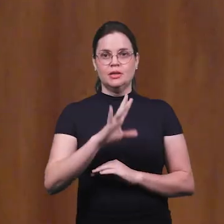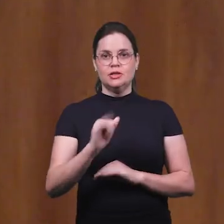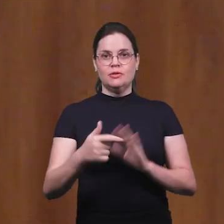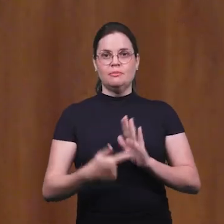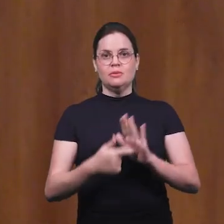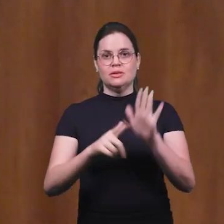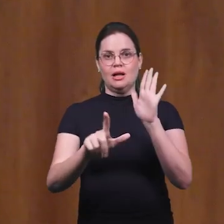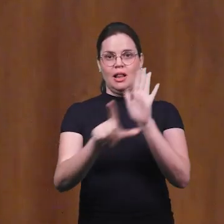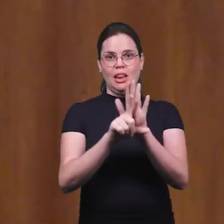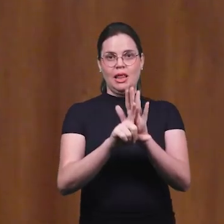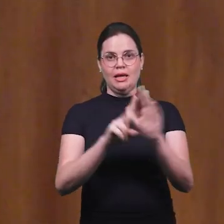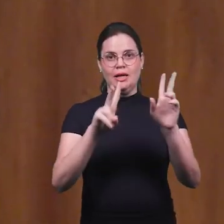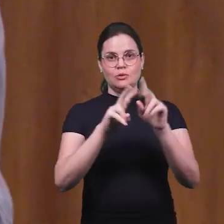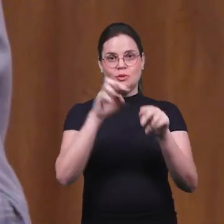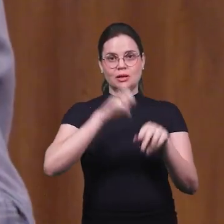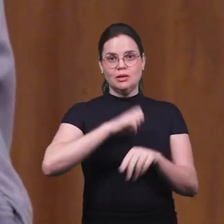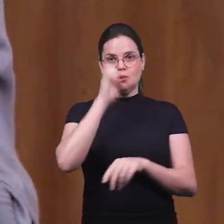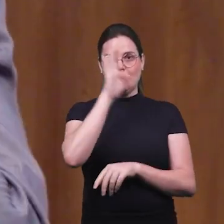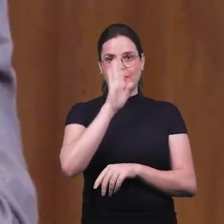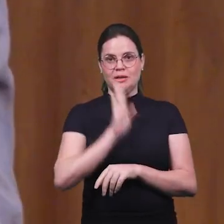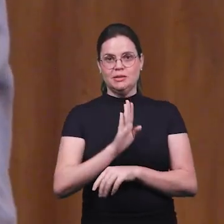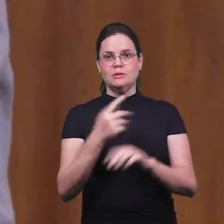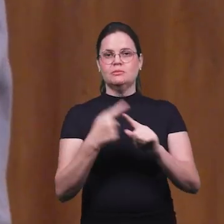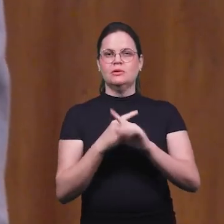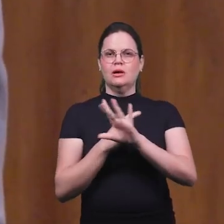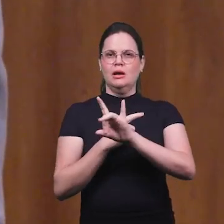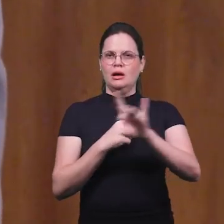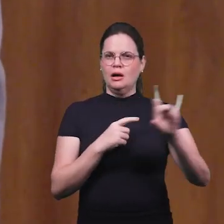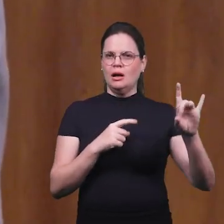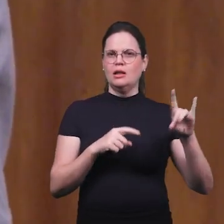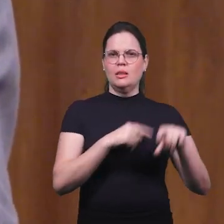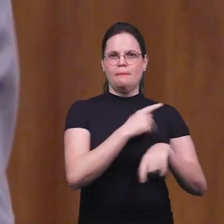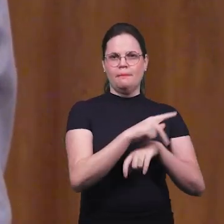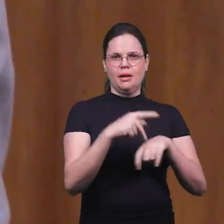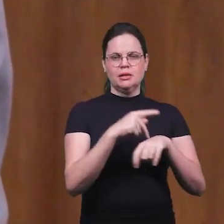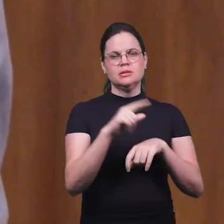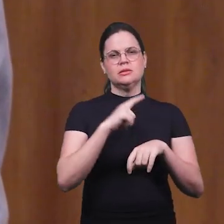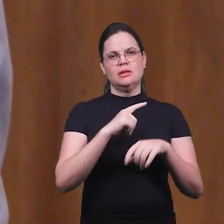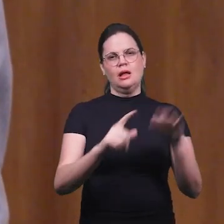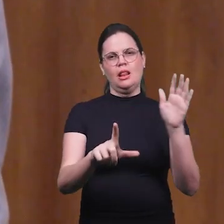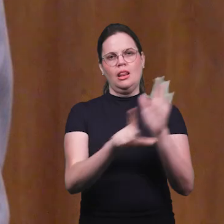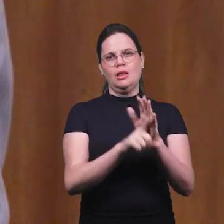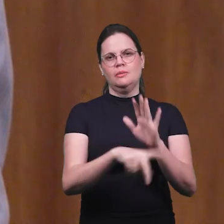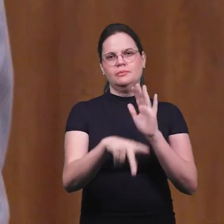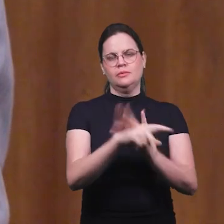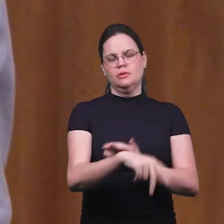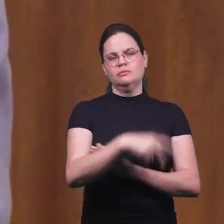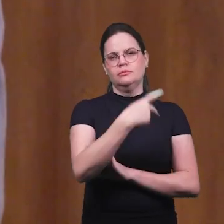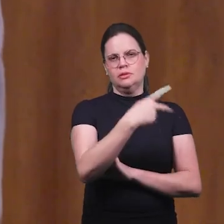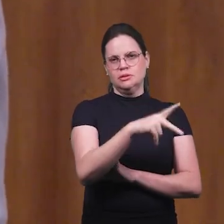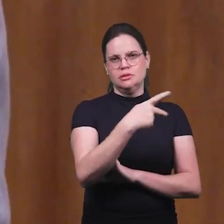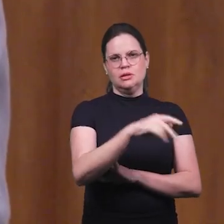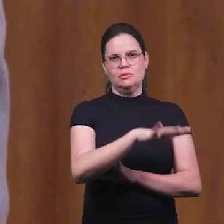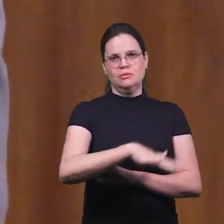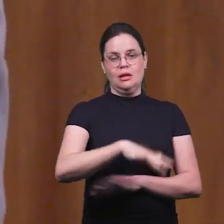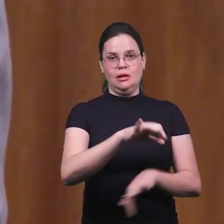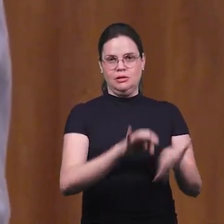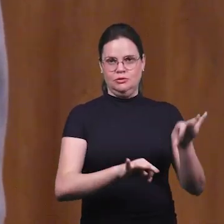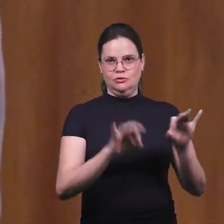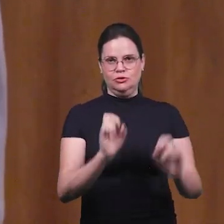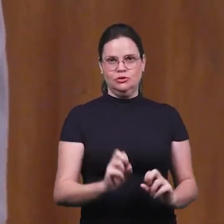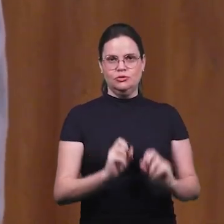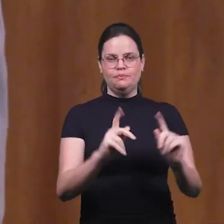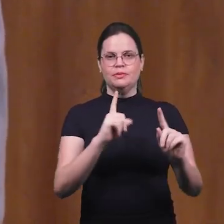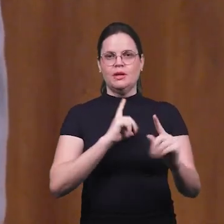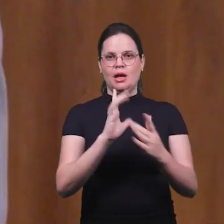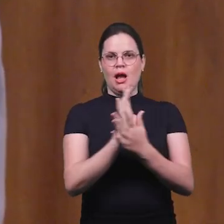legislação brasileira. Porque cada país tem a sua própria legislação jurídica e aspectos que